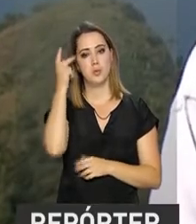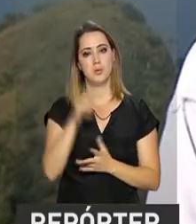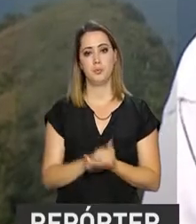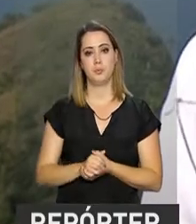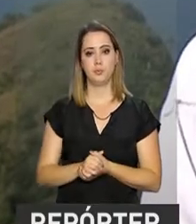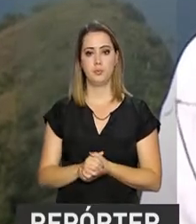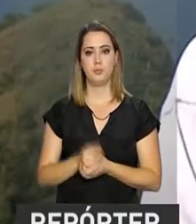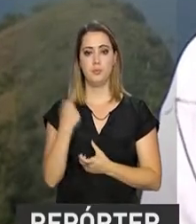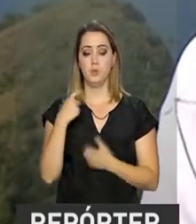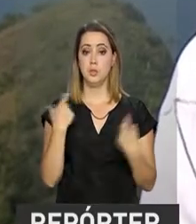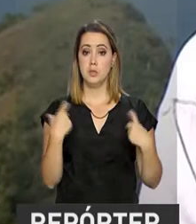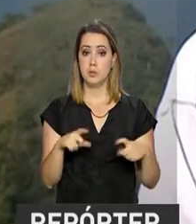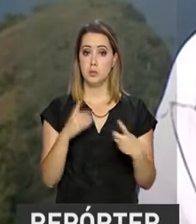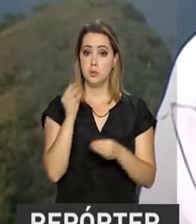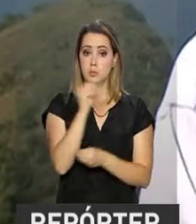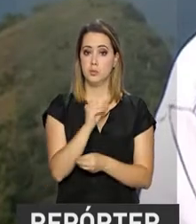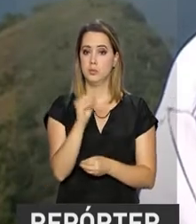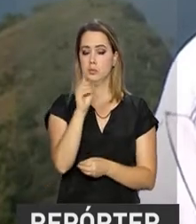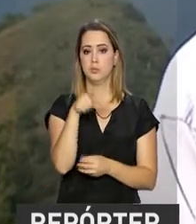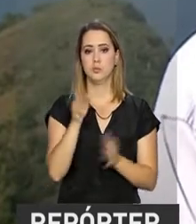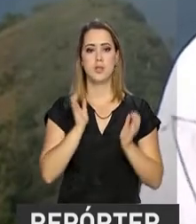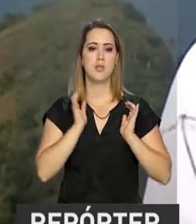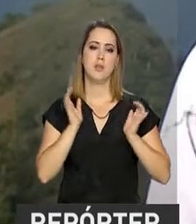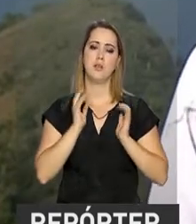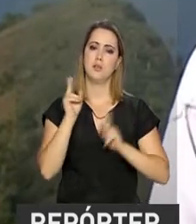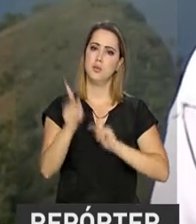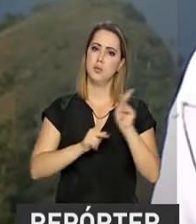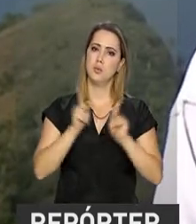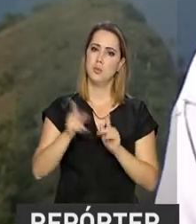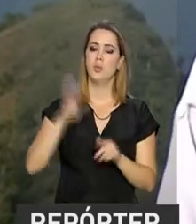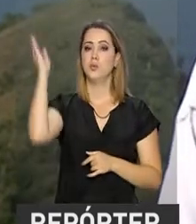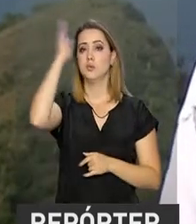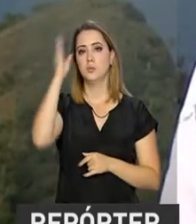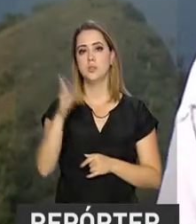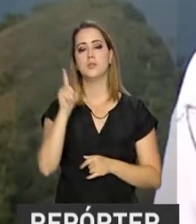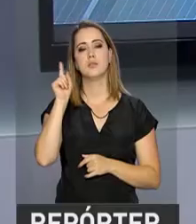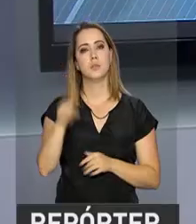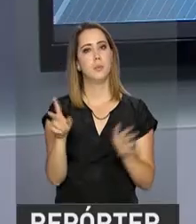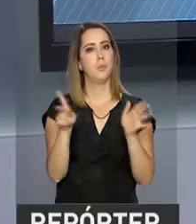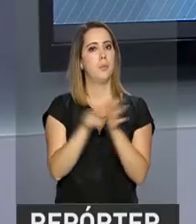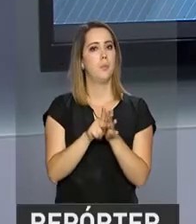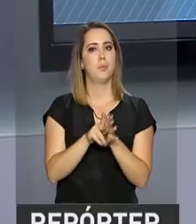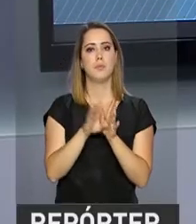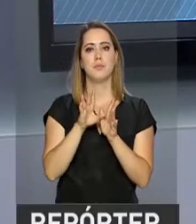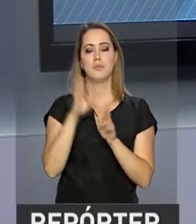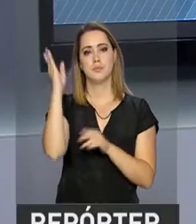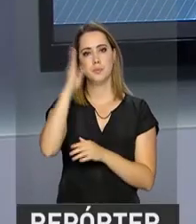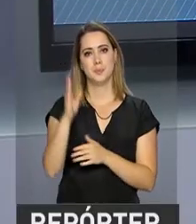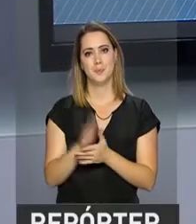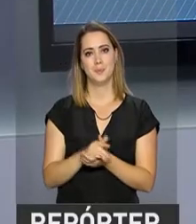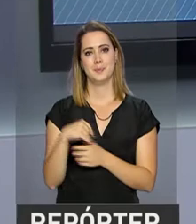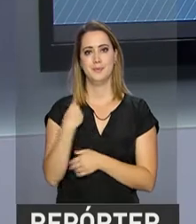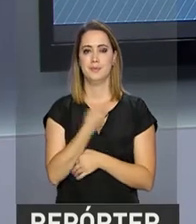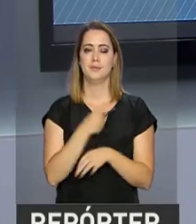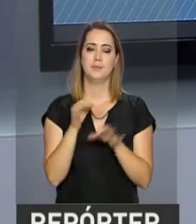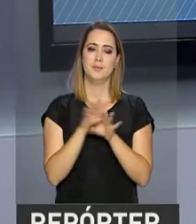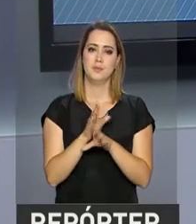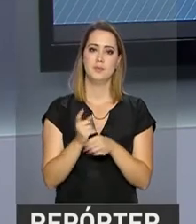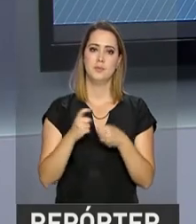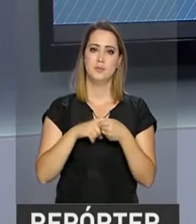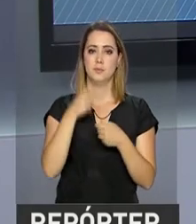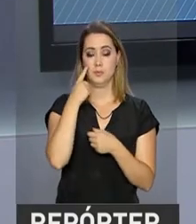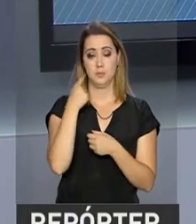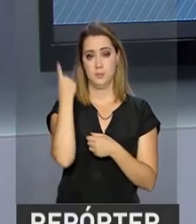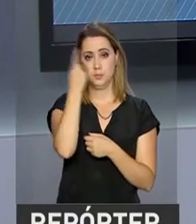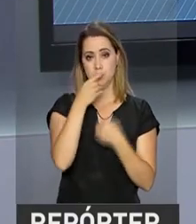esta unidade de conservação é um patrimônio do povo brasileiro é um patrimônio do brasil nós ficamos por aqui voltamos em uma